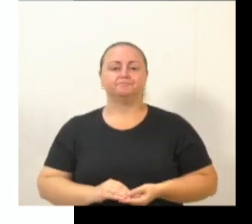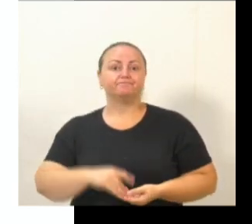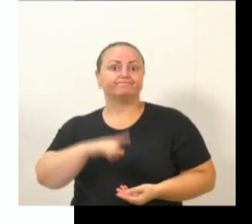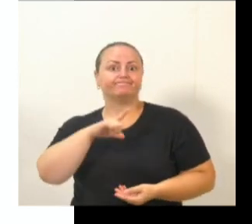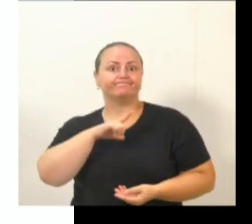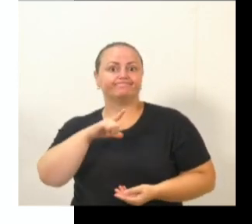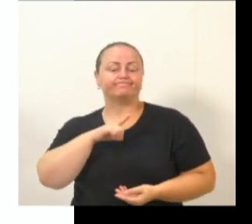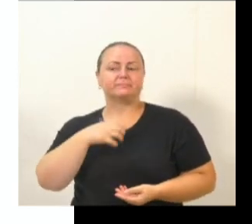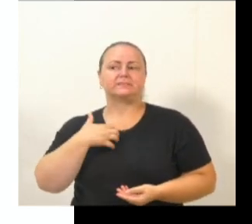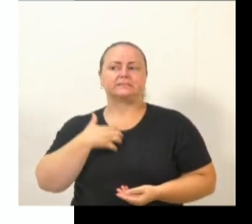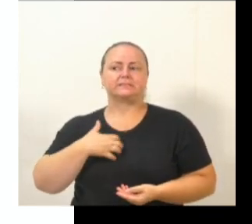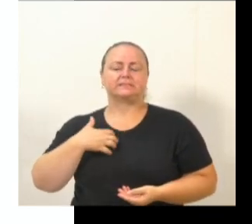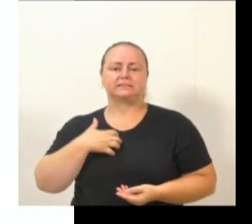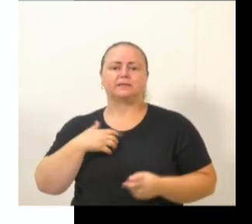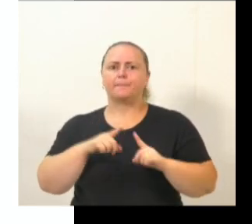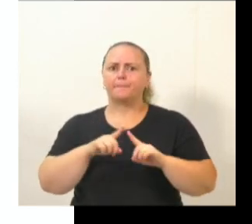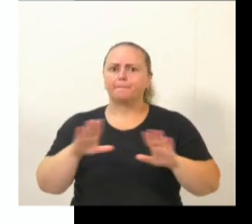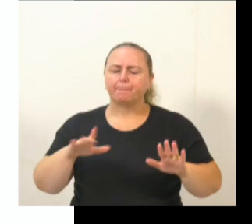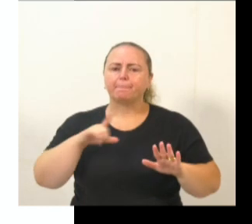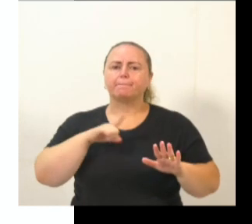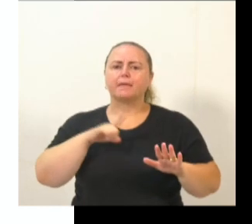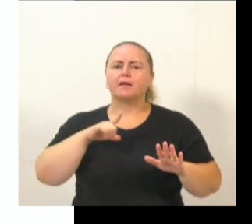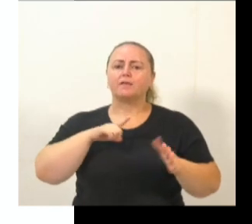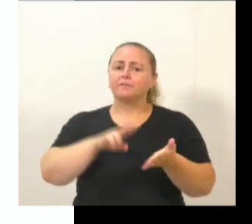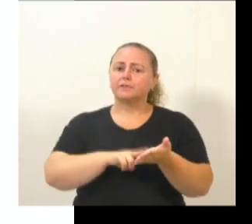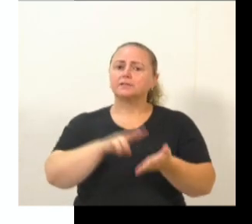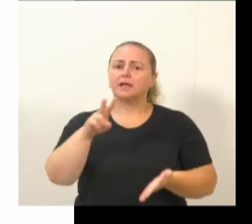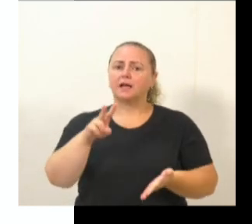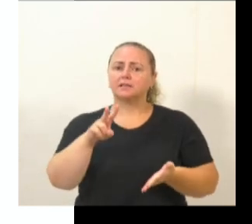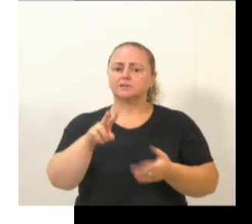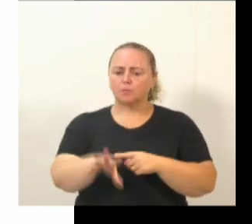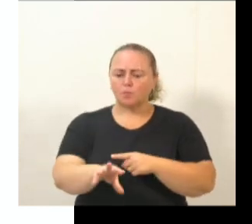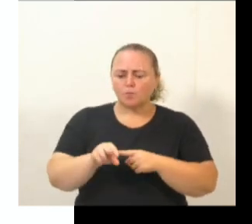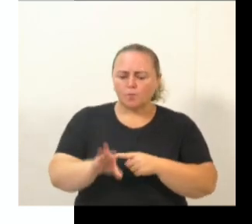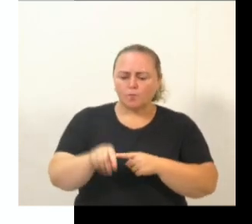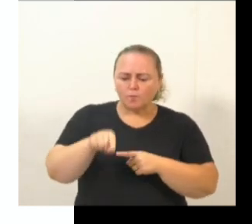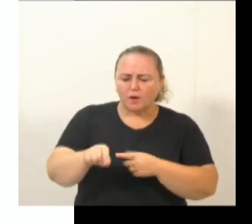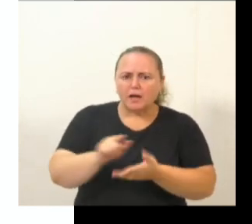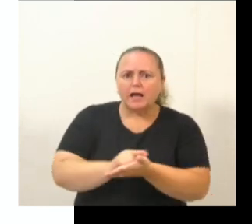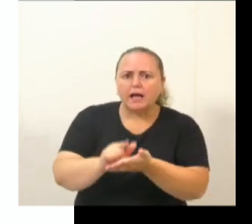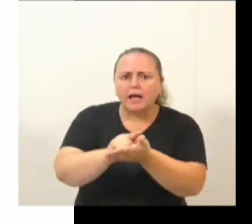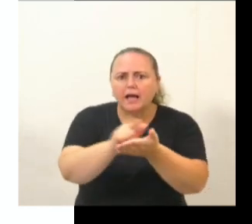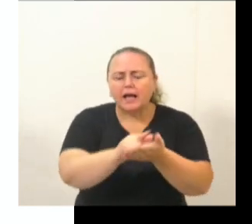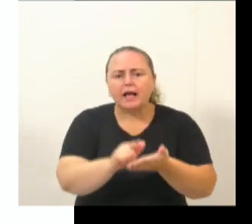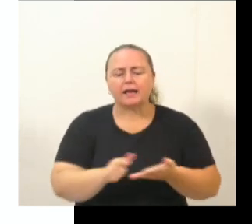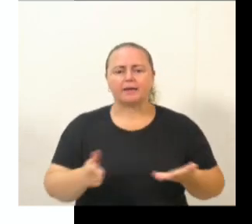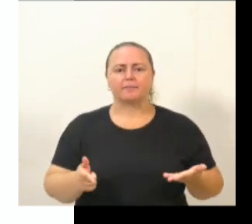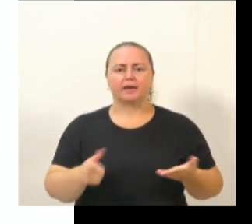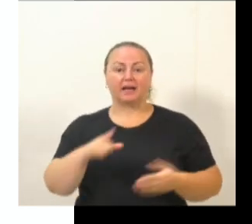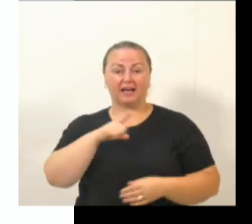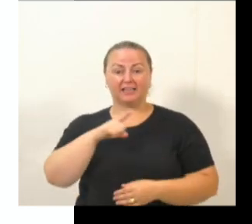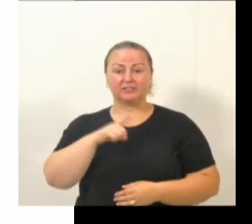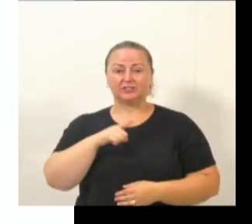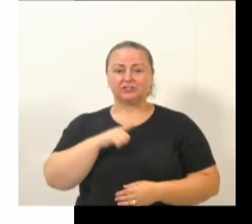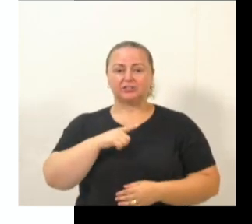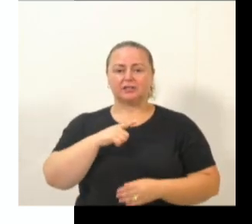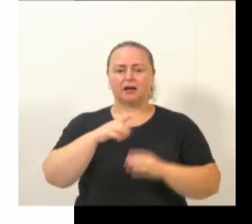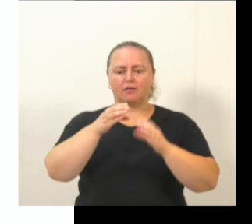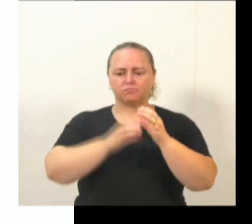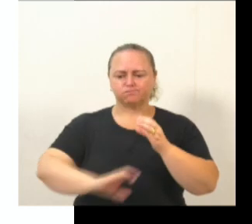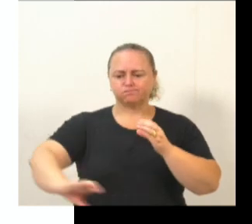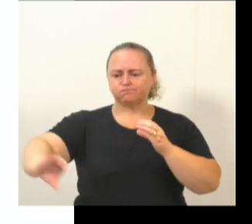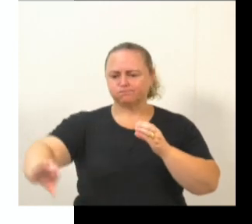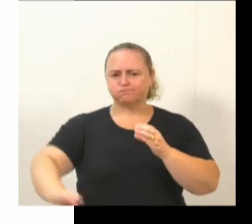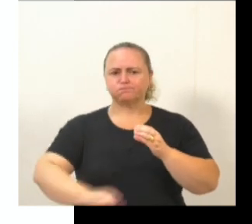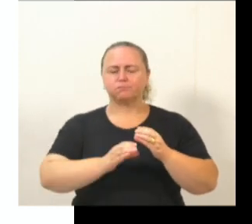tem, lógico, o benefício da limpeza dos nossos córregos, né? Aqueles locais onde o esgoto caía in natura, ou mesmo que saía da fossa das